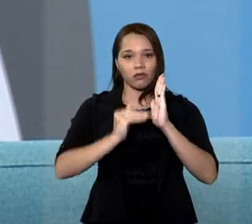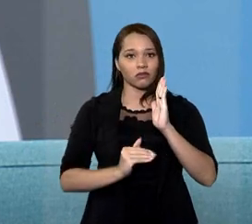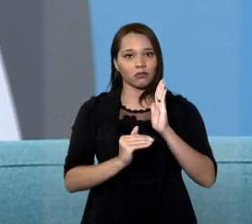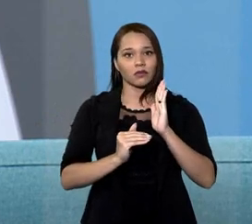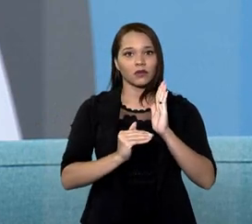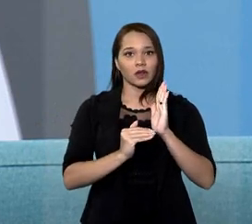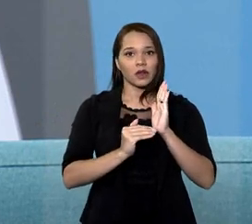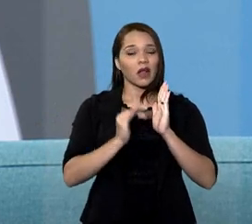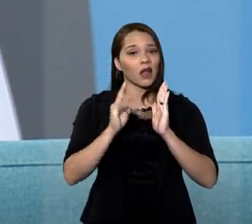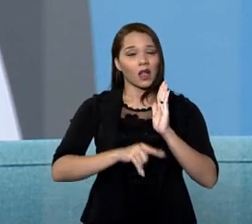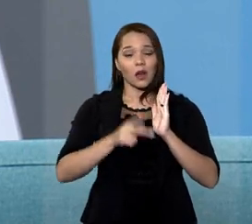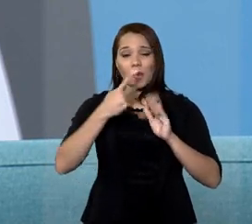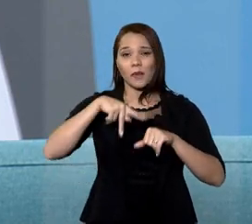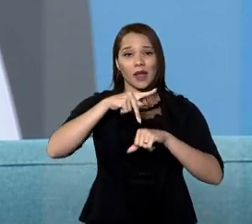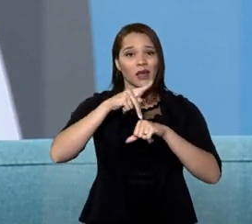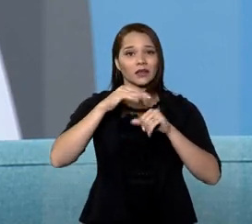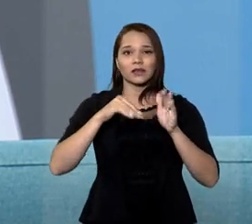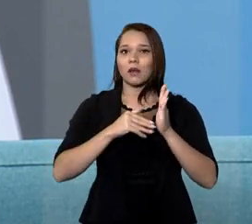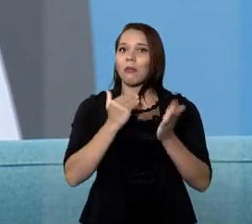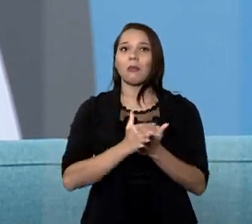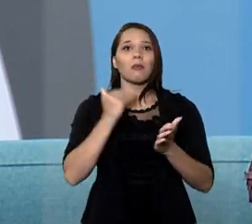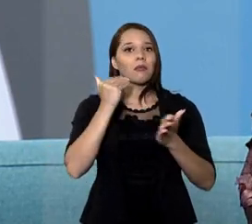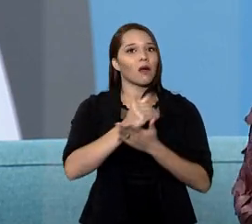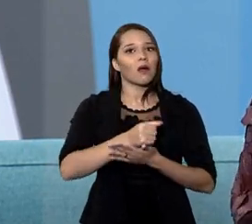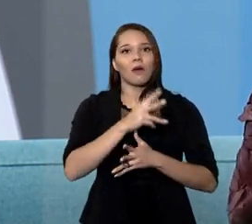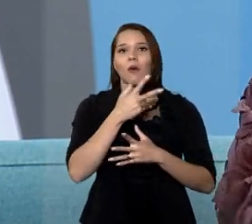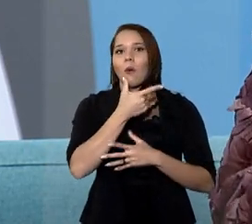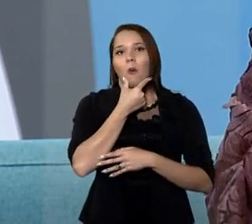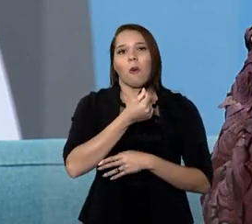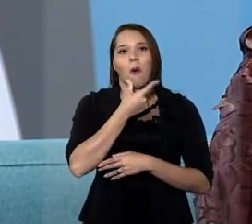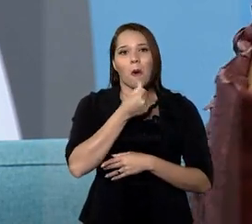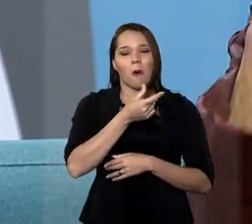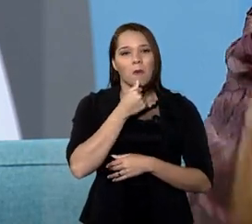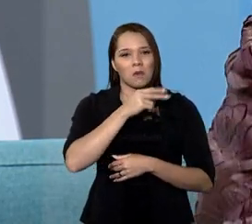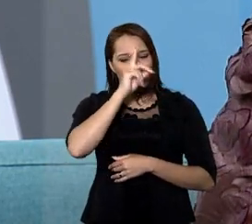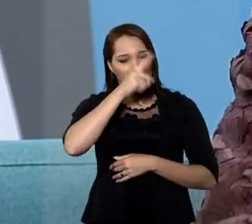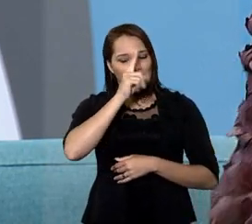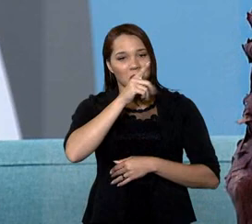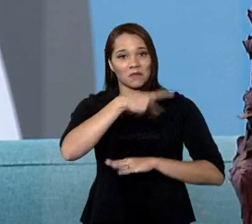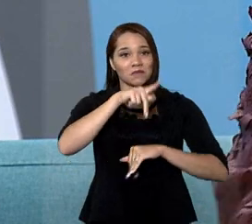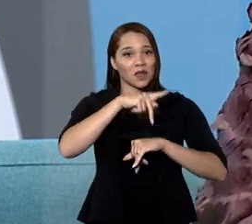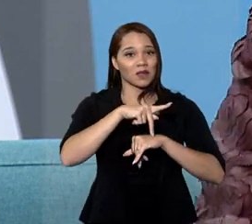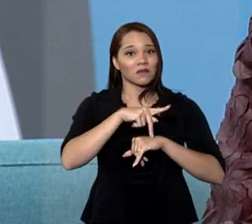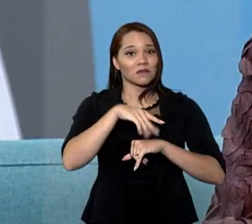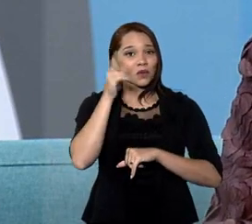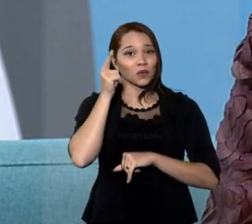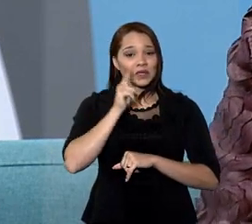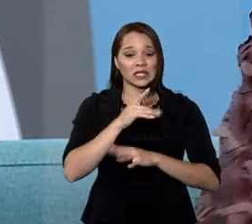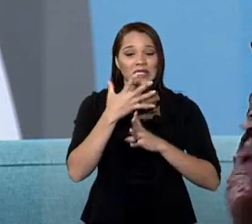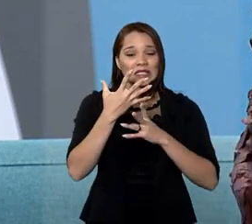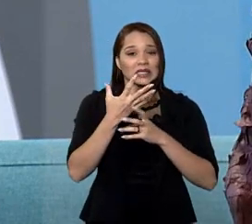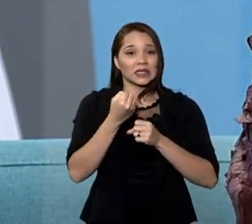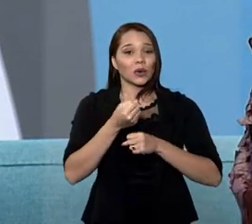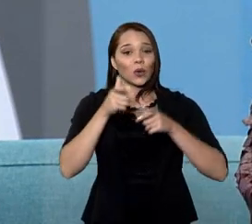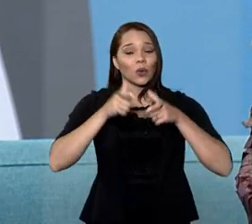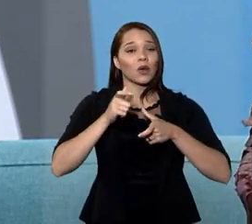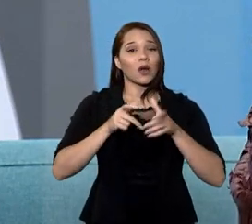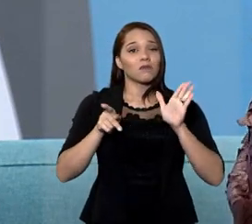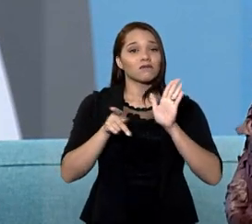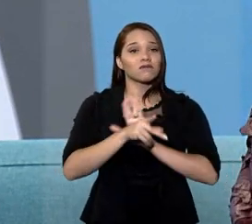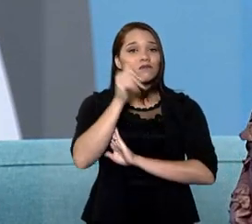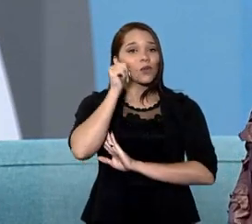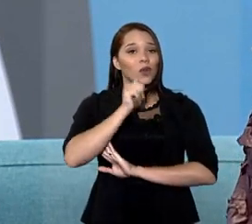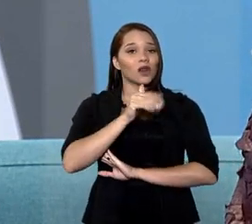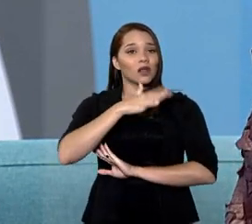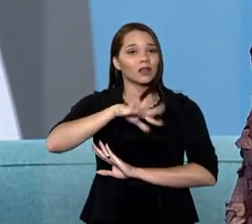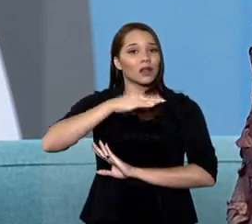vamos lá embaixo ou seja nós somos ultra machistas entendo do país para conceber um lugar